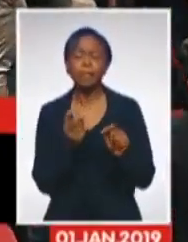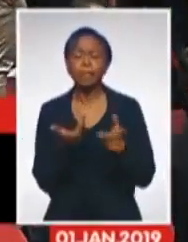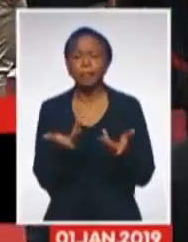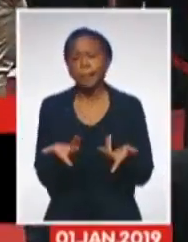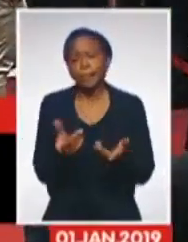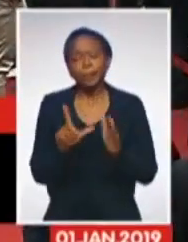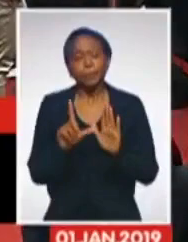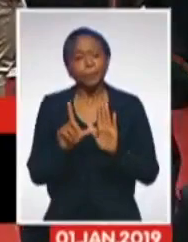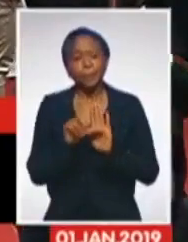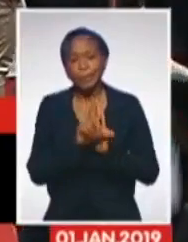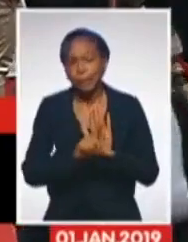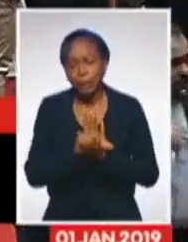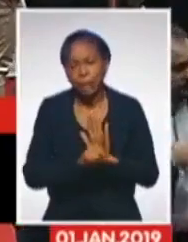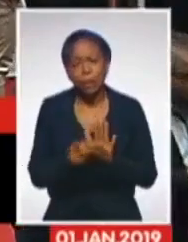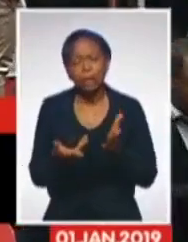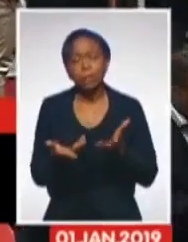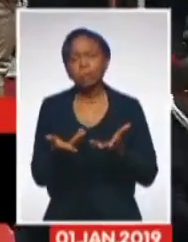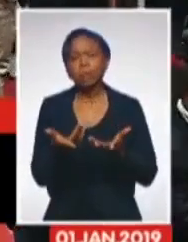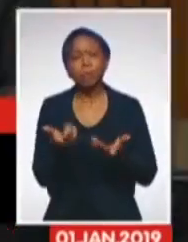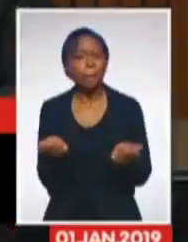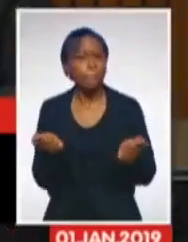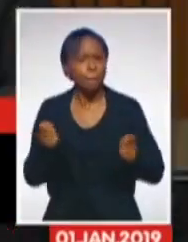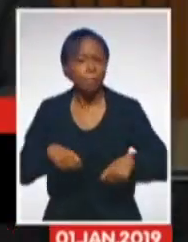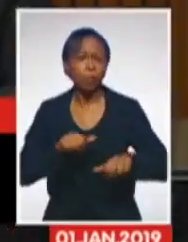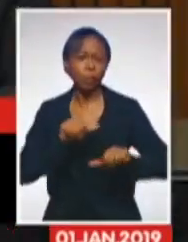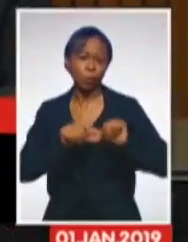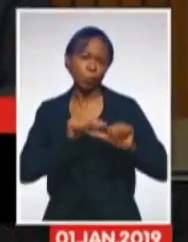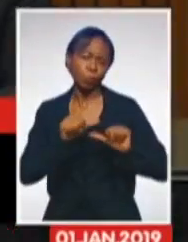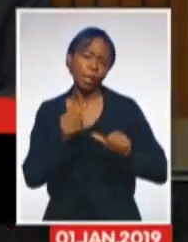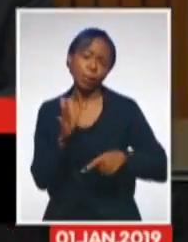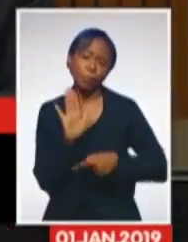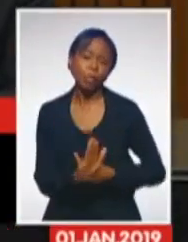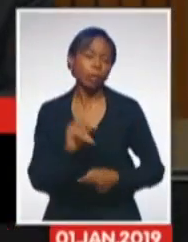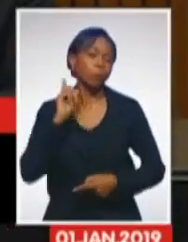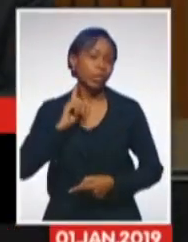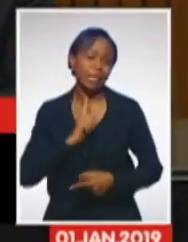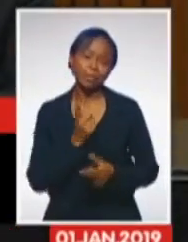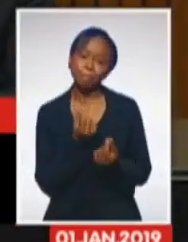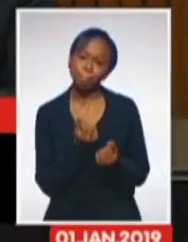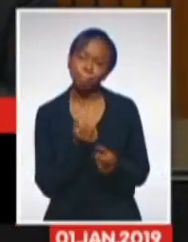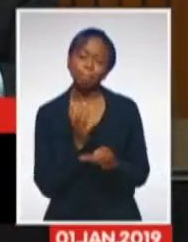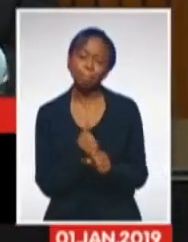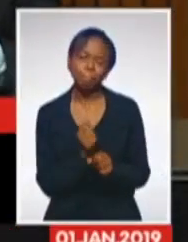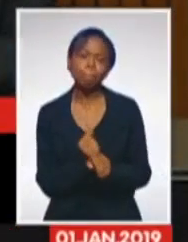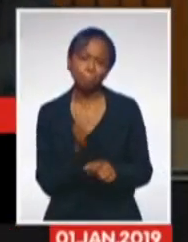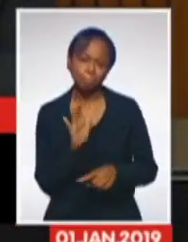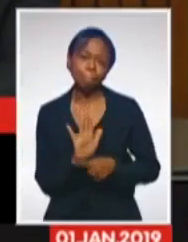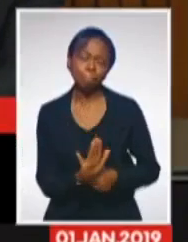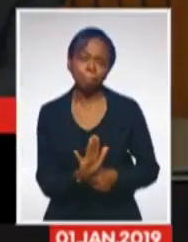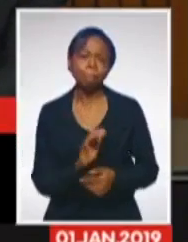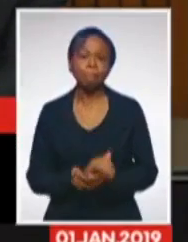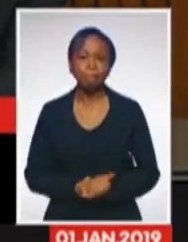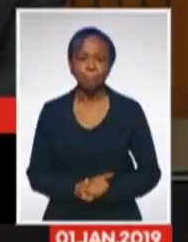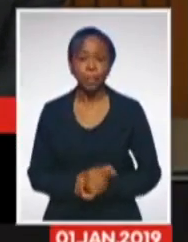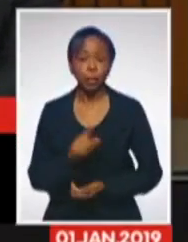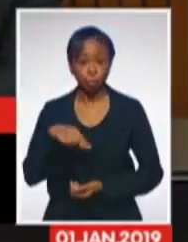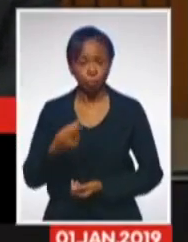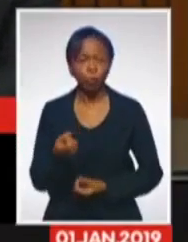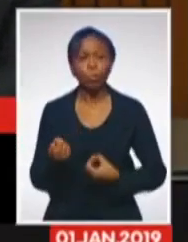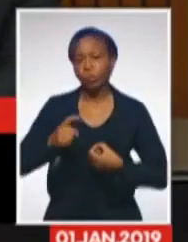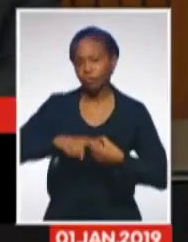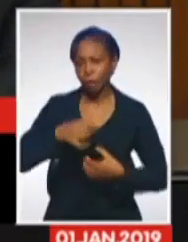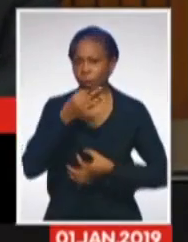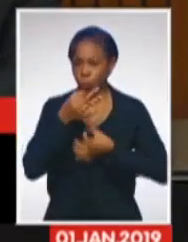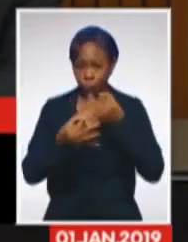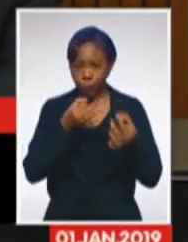que favoreça uma recuperação do Estado do ponto de vista financeiro. Bom, daqui a pouco a gente volta aos nossos comentários aqui, Marco. A